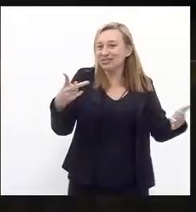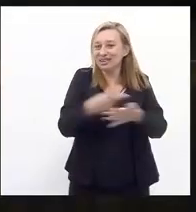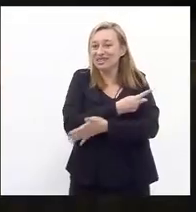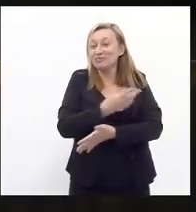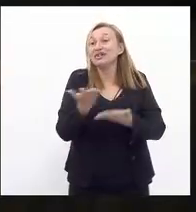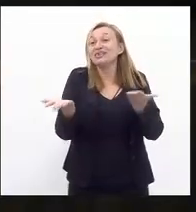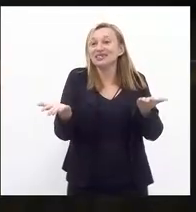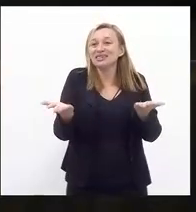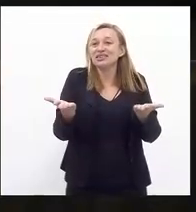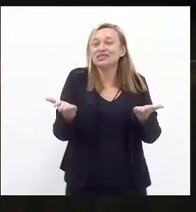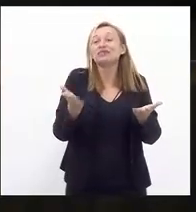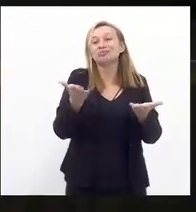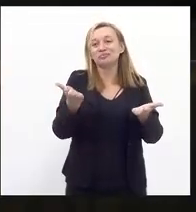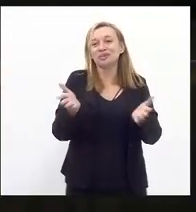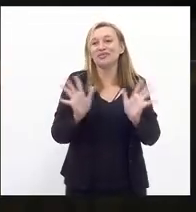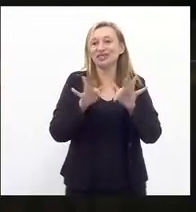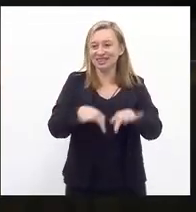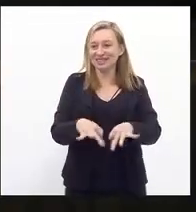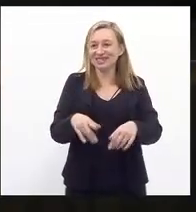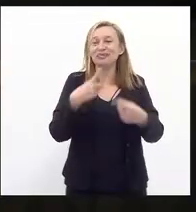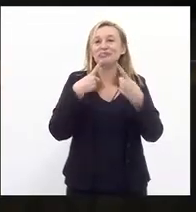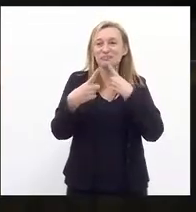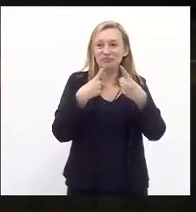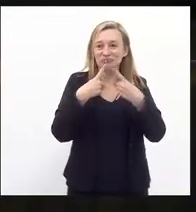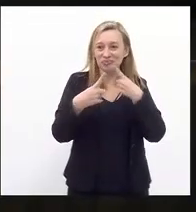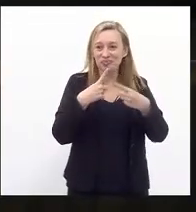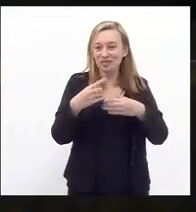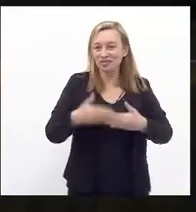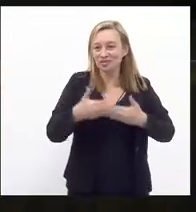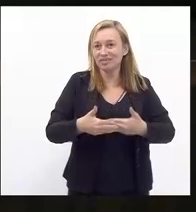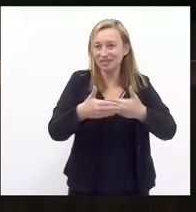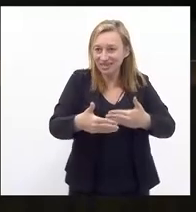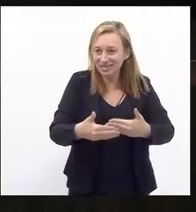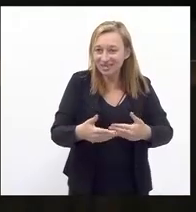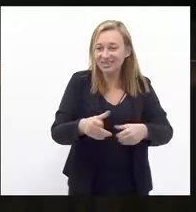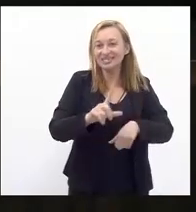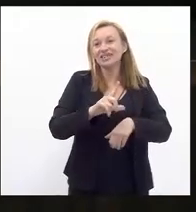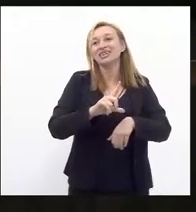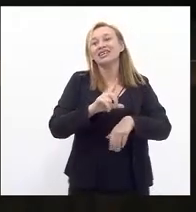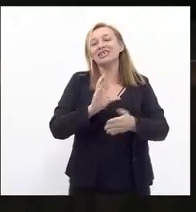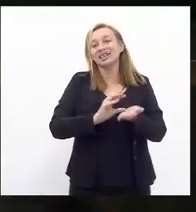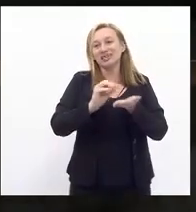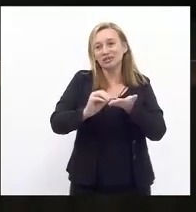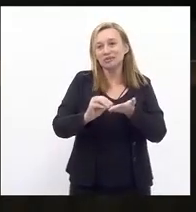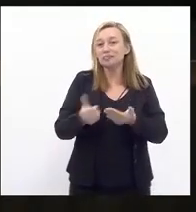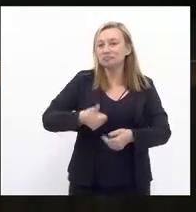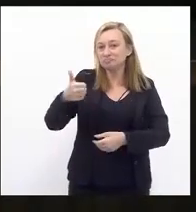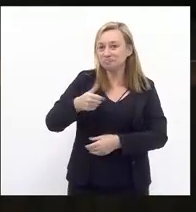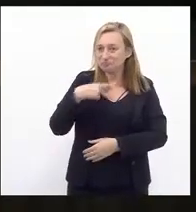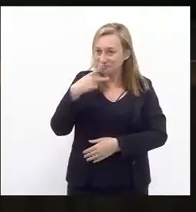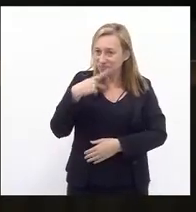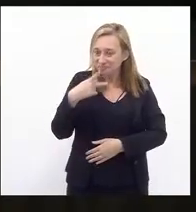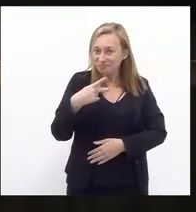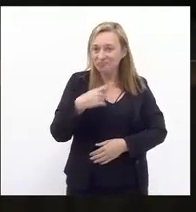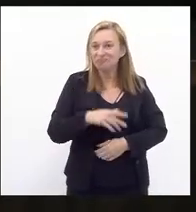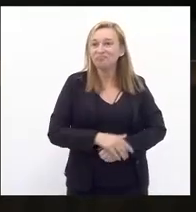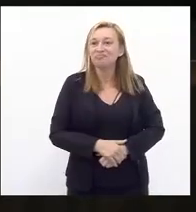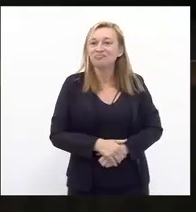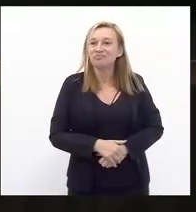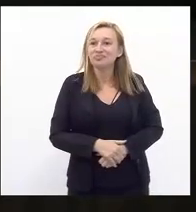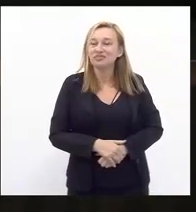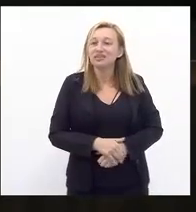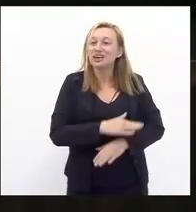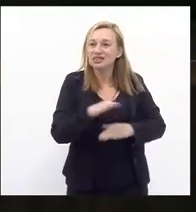Deixa para gente encerrar essa discussão para nós almoçarmos as respostas primeiro dizer que em